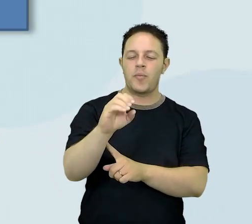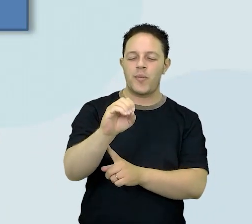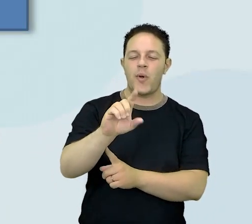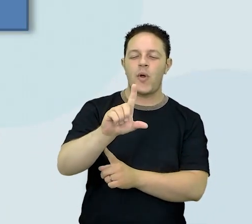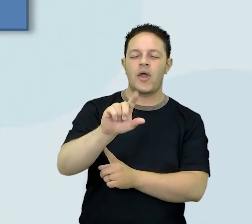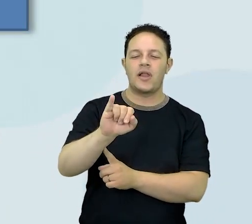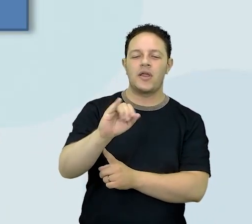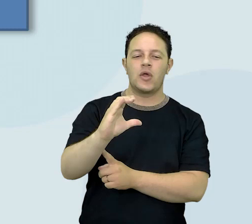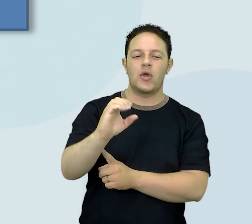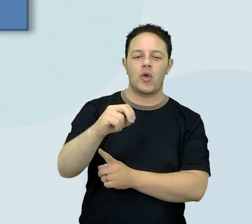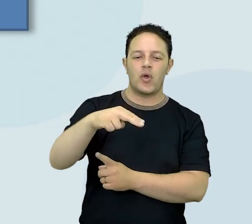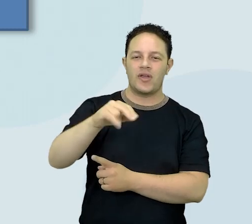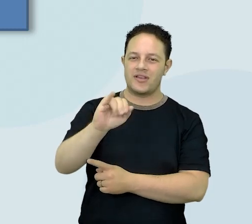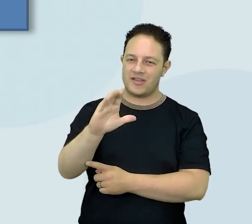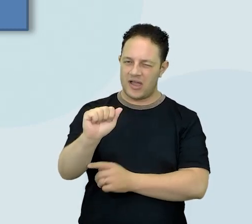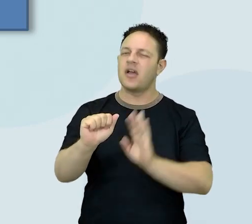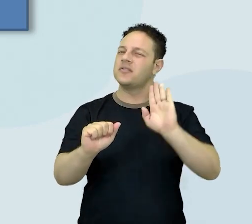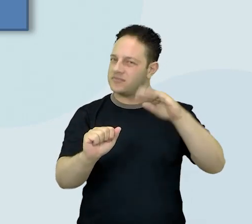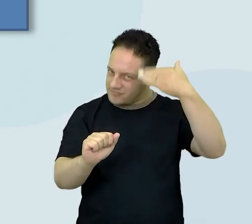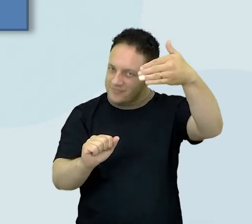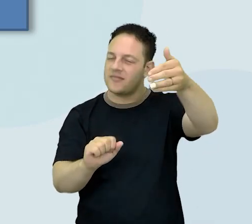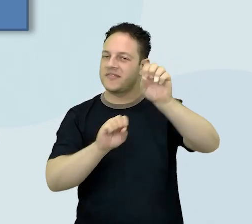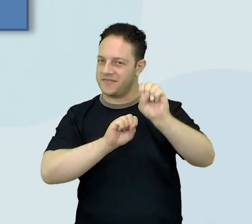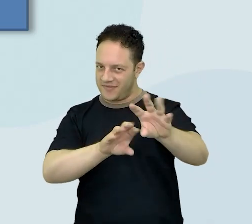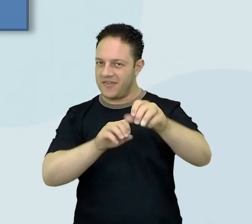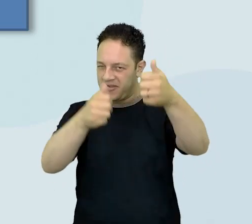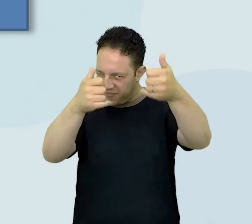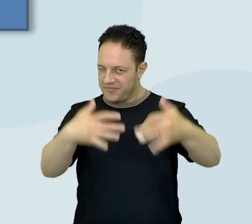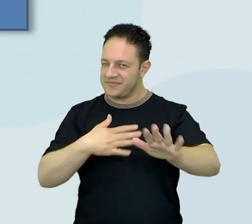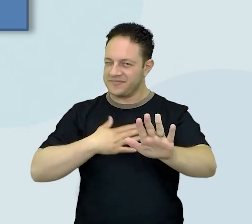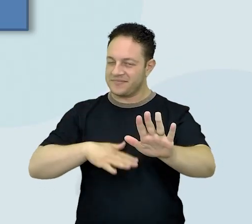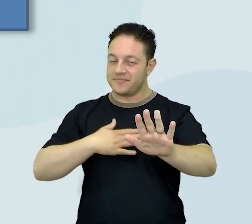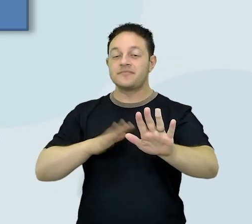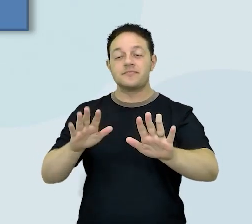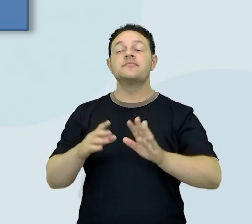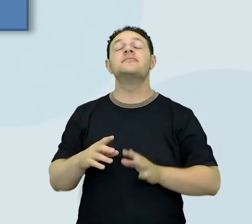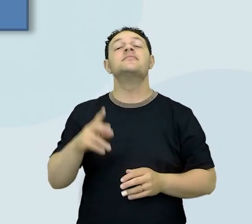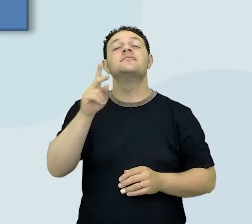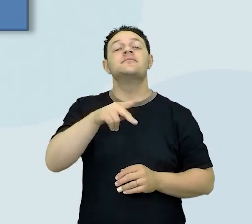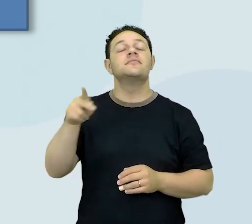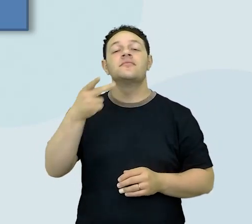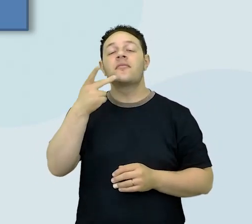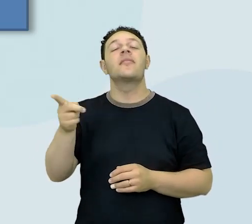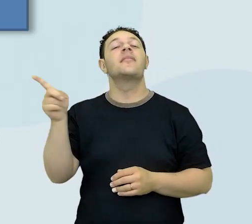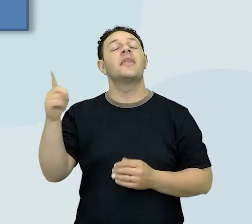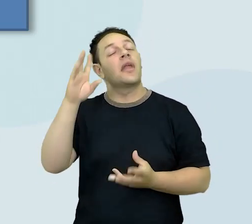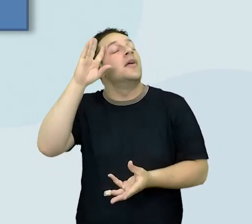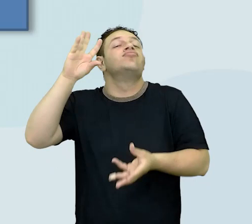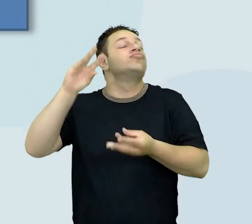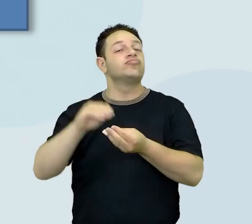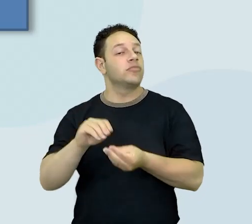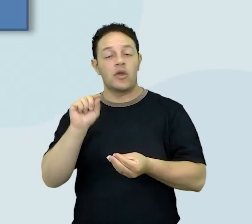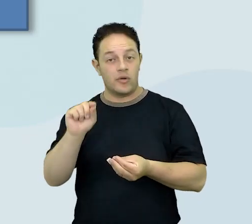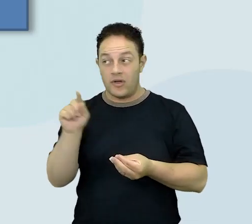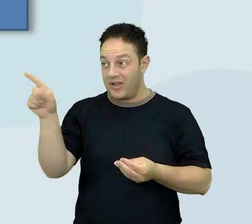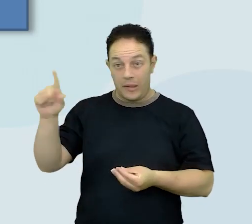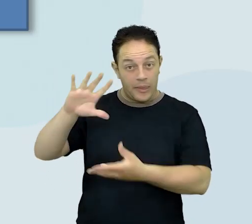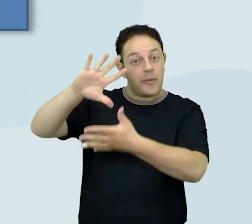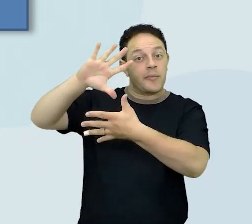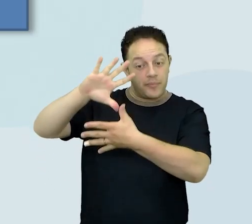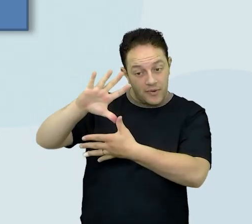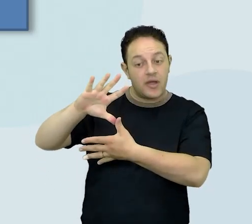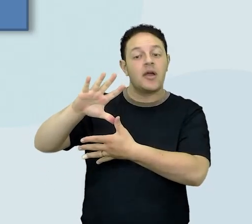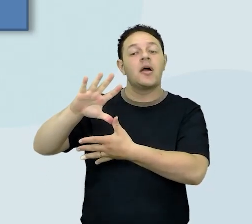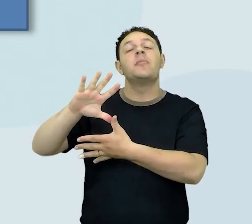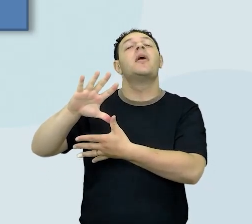nossas aulas. Falaremos mais sobre isso nas próximas aulas. Então, eu deduzi aqui, no caso, né, que este mapa